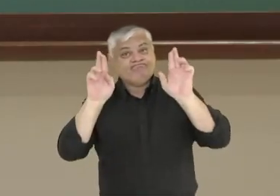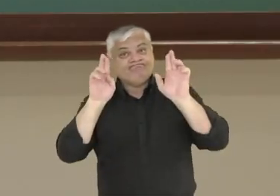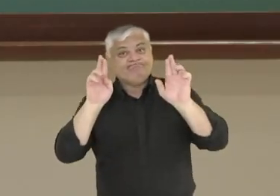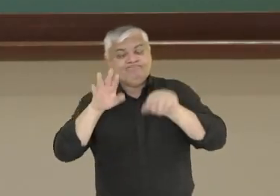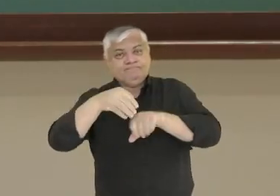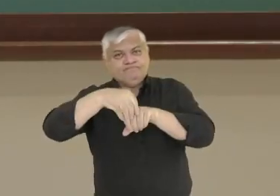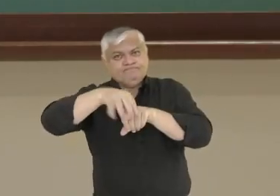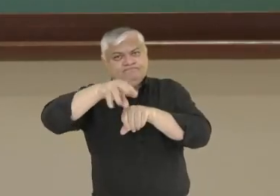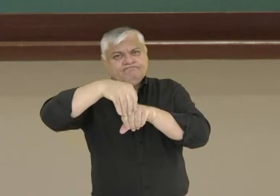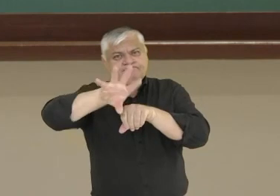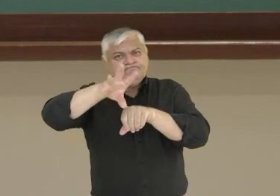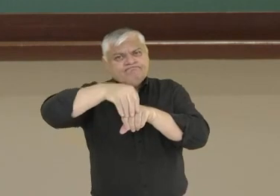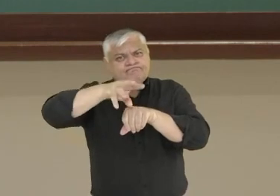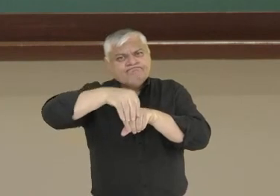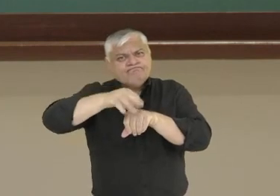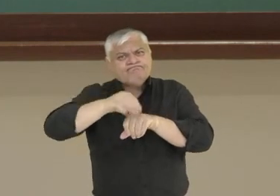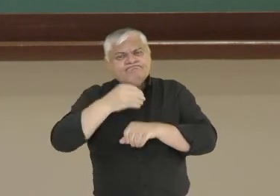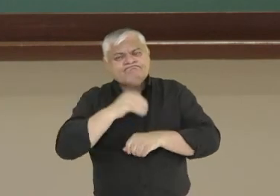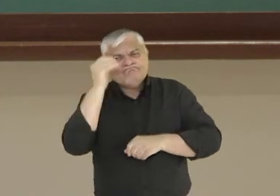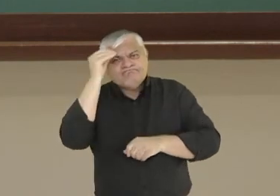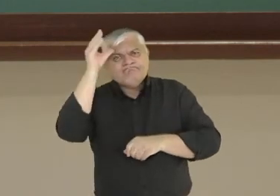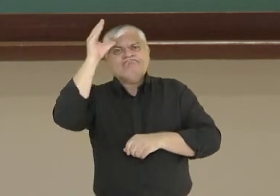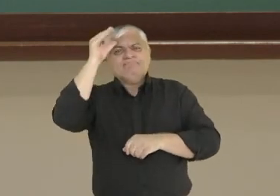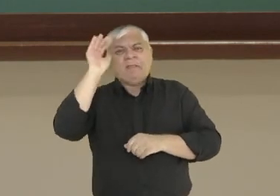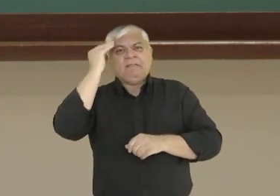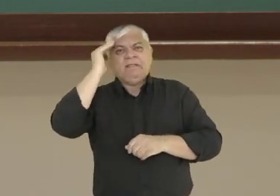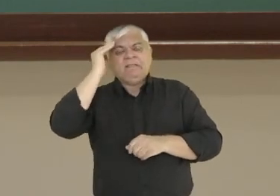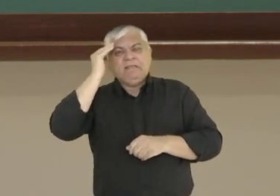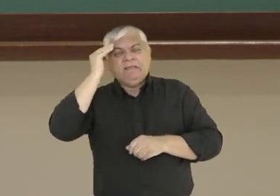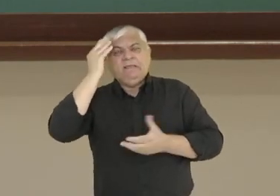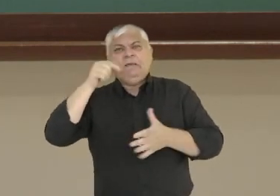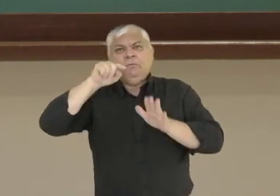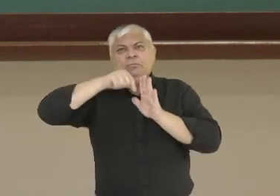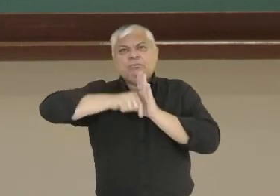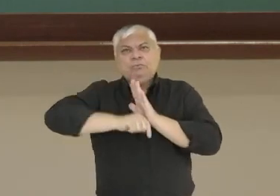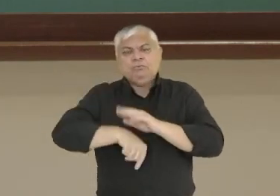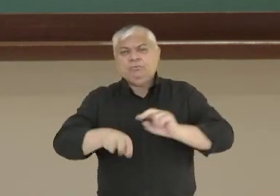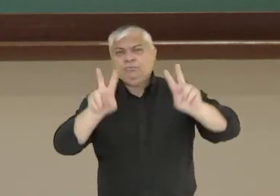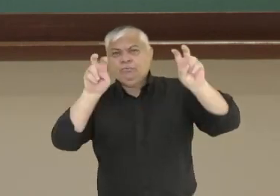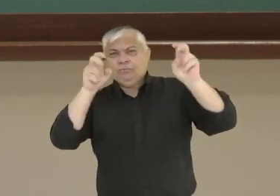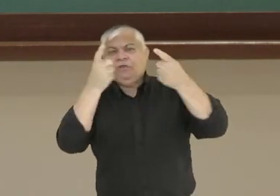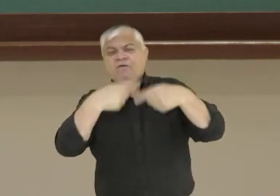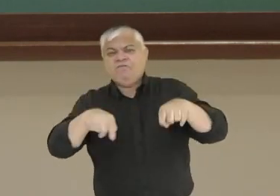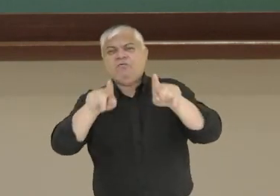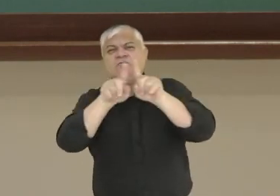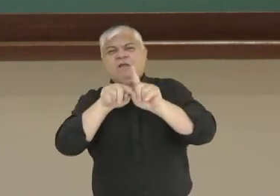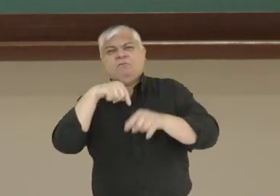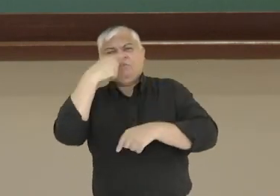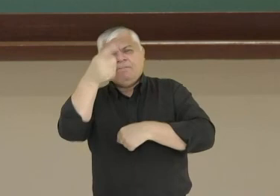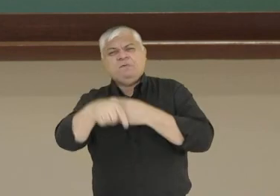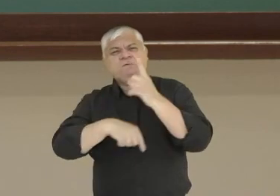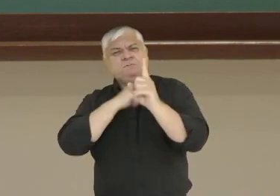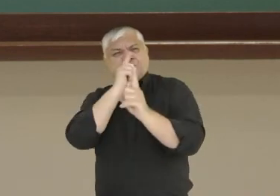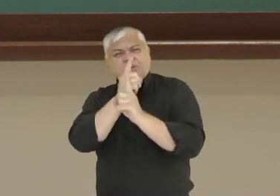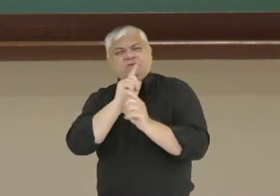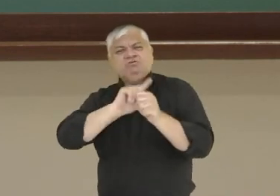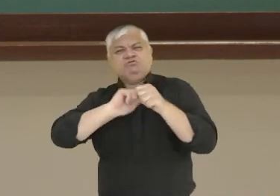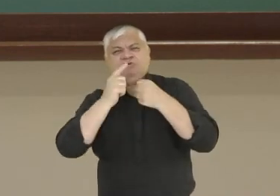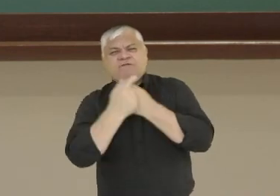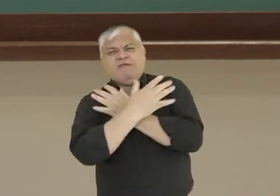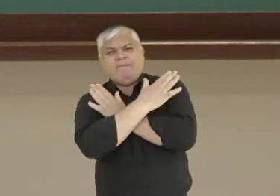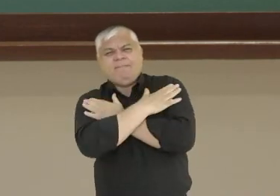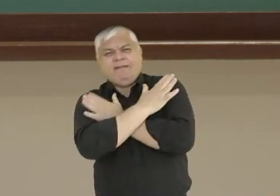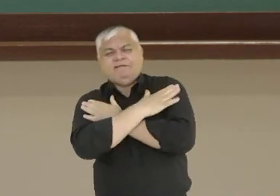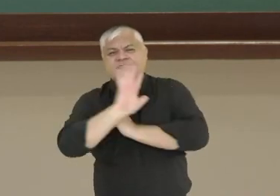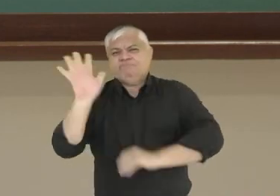contribuído na aula de hoje com vocês e vocês tenham entendido um pouco mais sobre o susto voltamos numa próxima aula com mais geografia